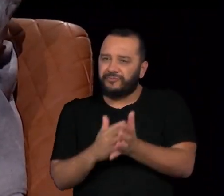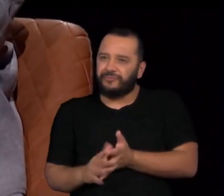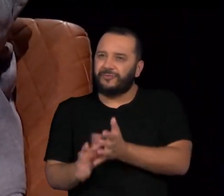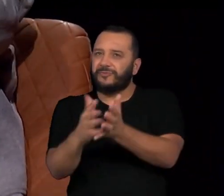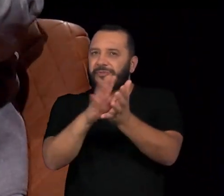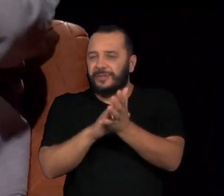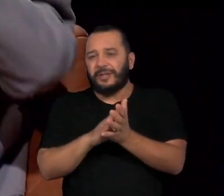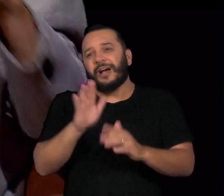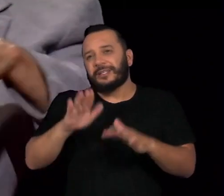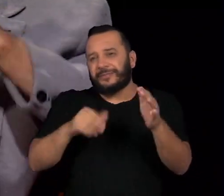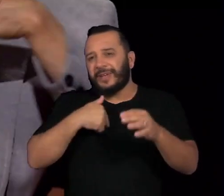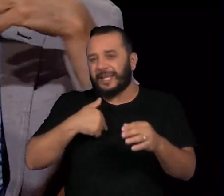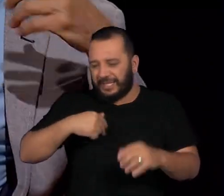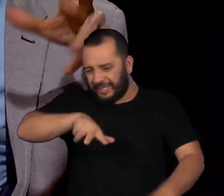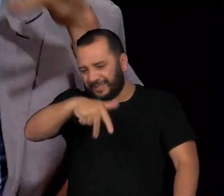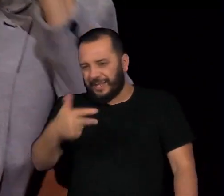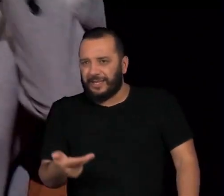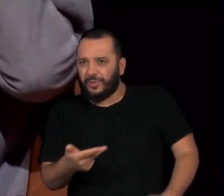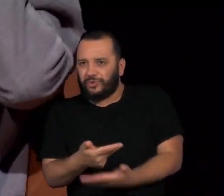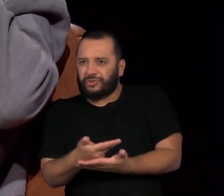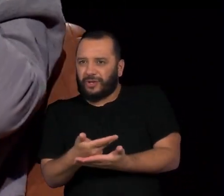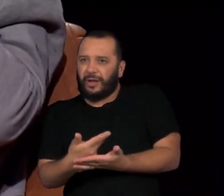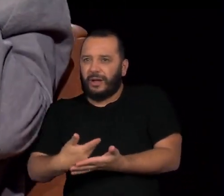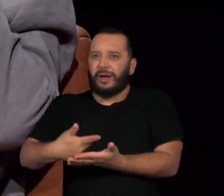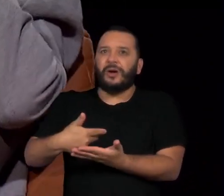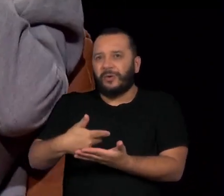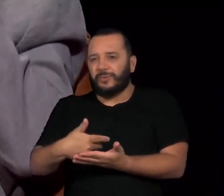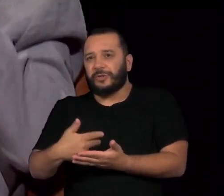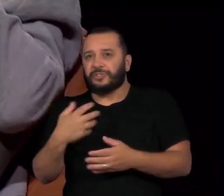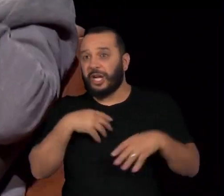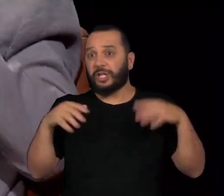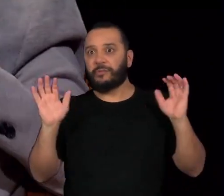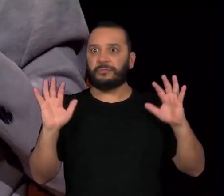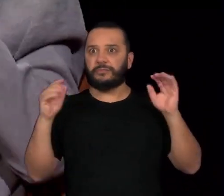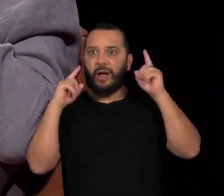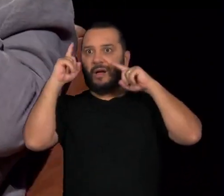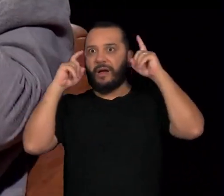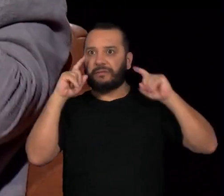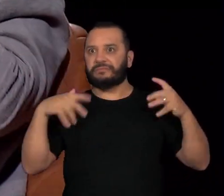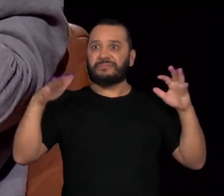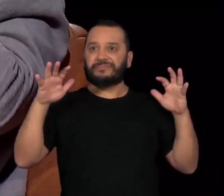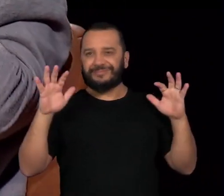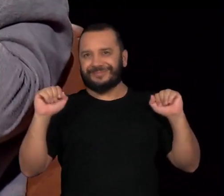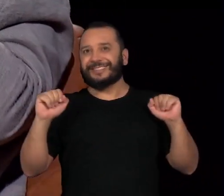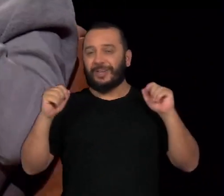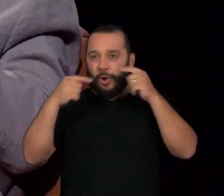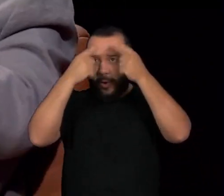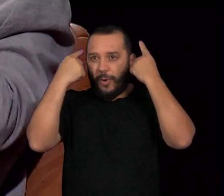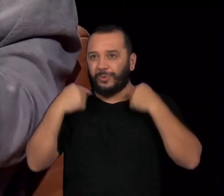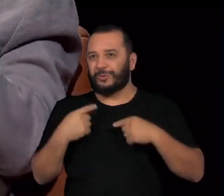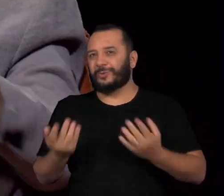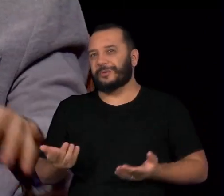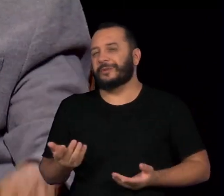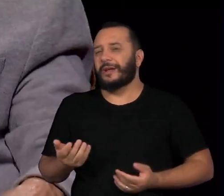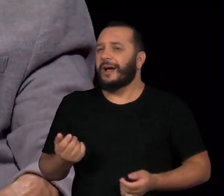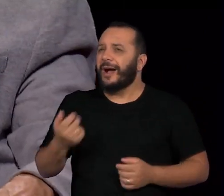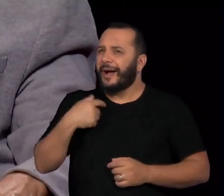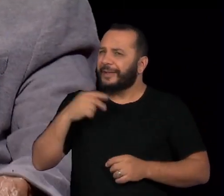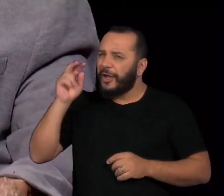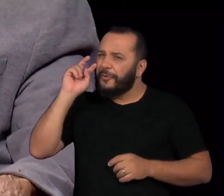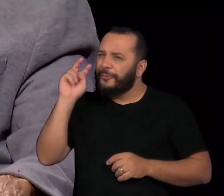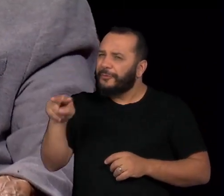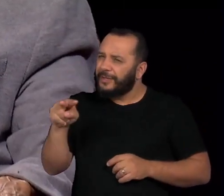vão pro chão e fazem cabras no chão TR jeitos facécias de rosto né e eu ao ver aquele